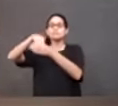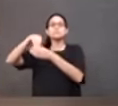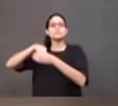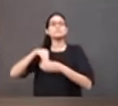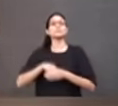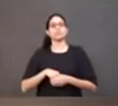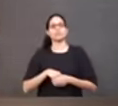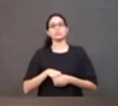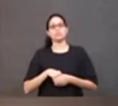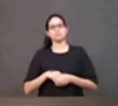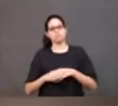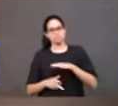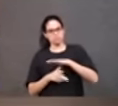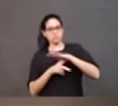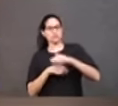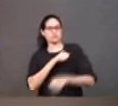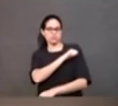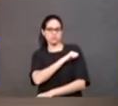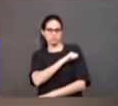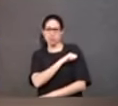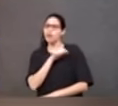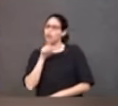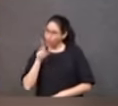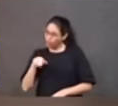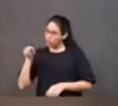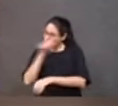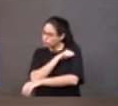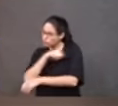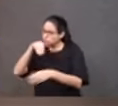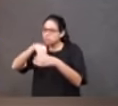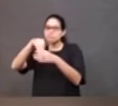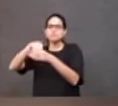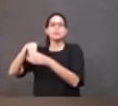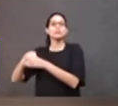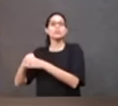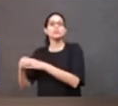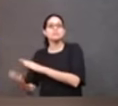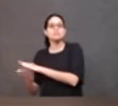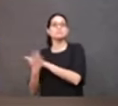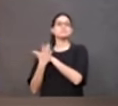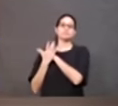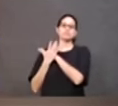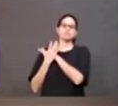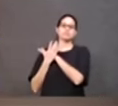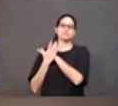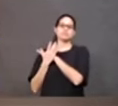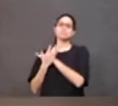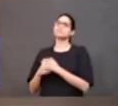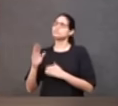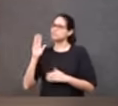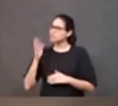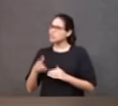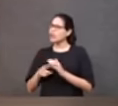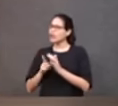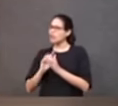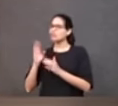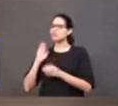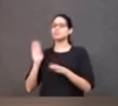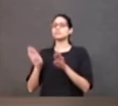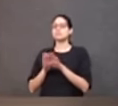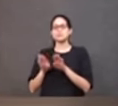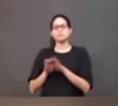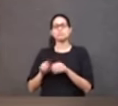essa a proposta, foram os estudantes que elegeram as pessoas que nos acompanharam. Como já fora feito, aliás, na